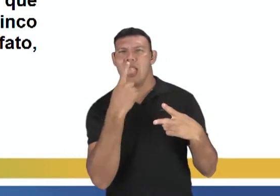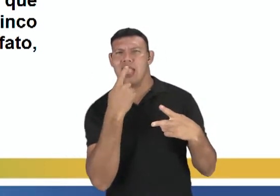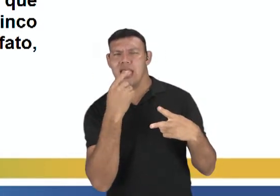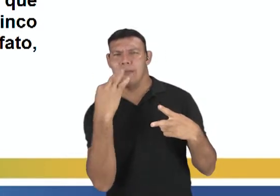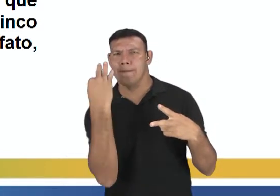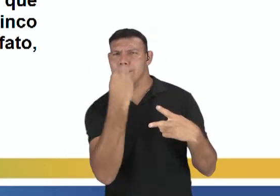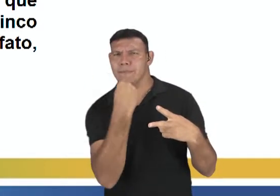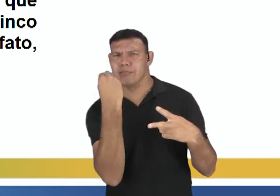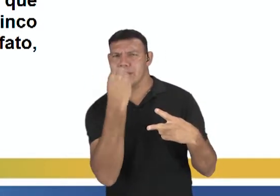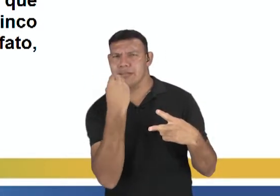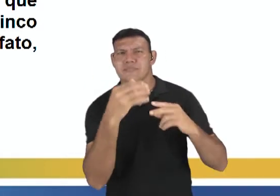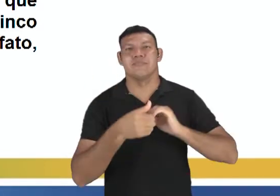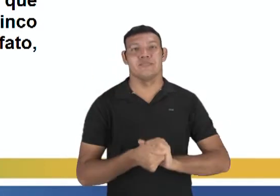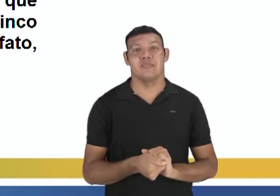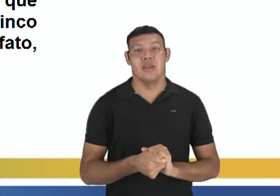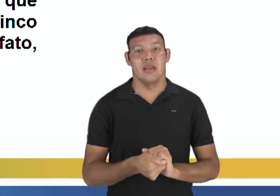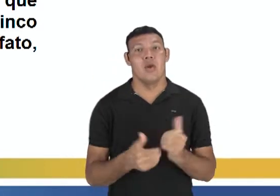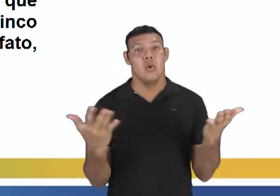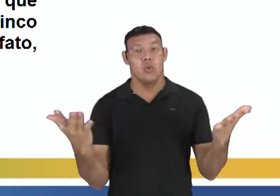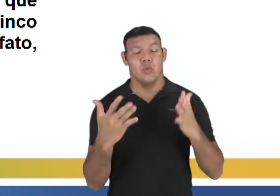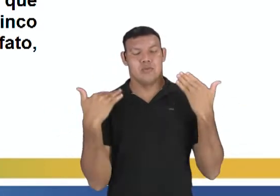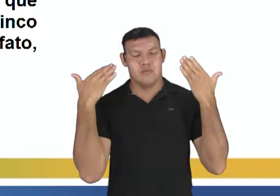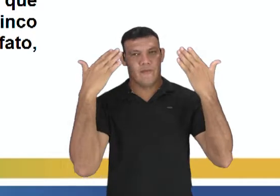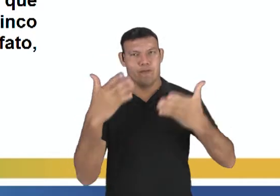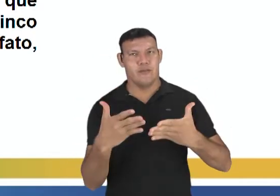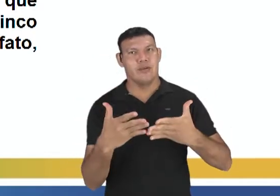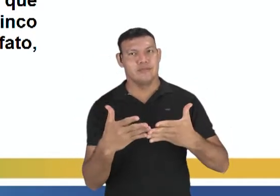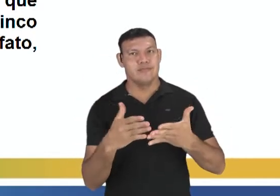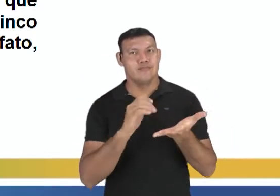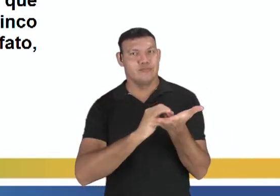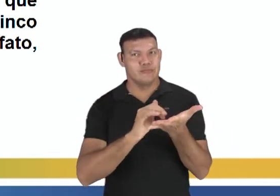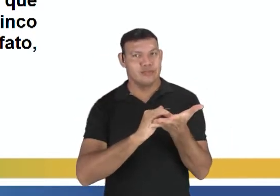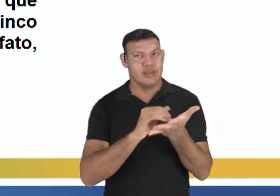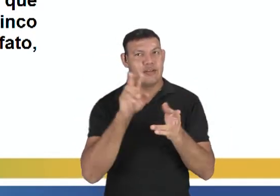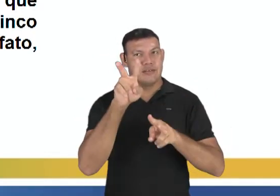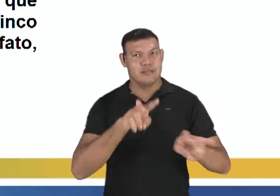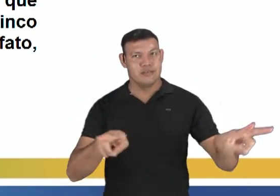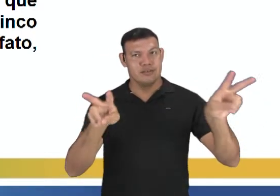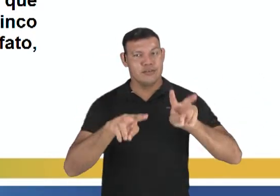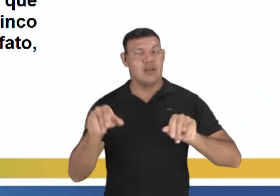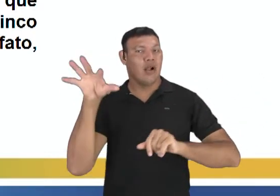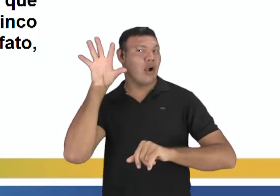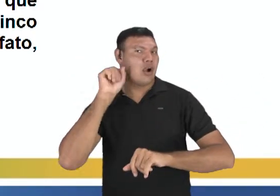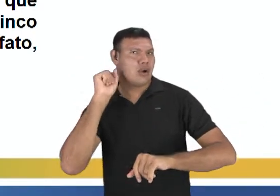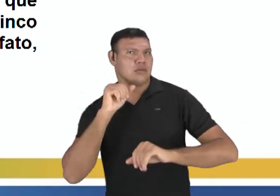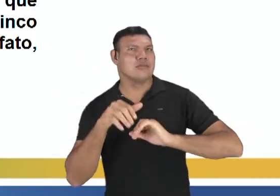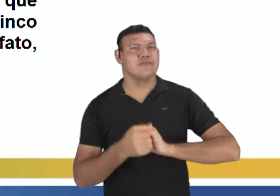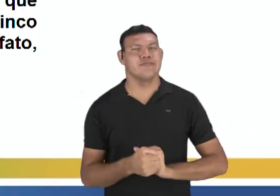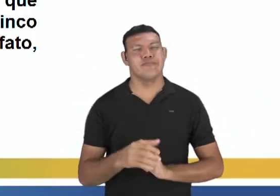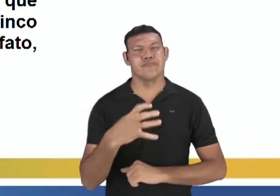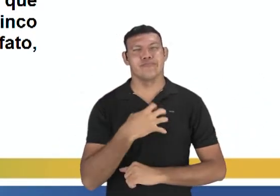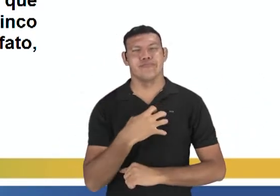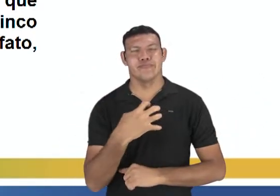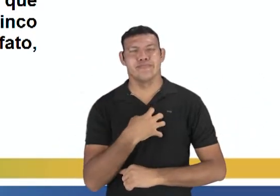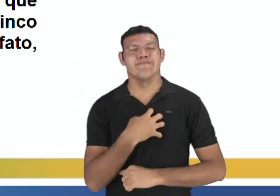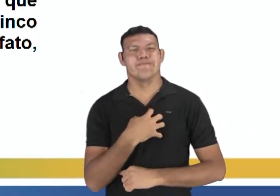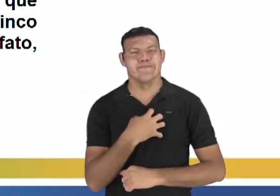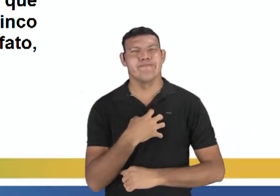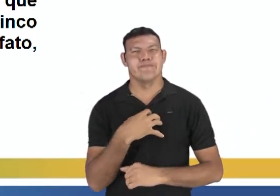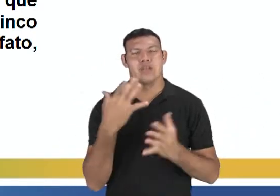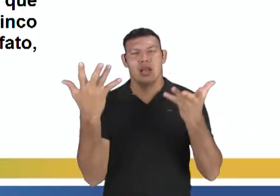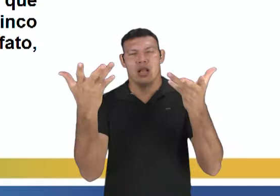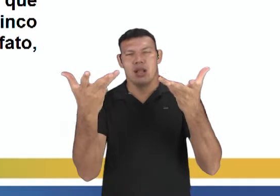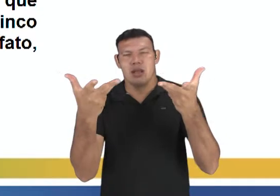visão, ok? E no tato. Bom, os sentidos eles são responsáveis pela nossa capacidade de interpretar